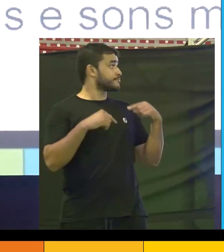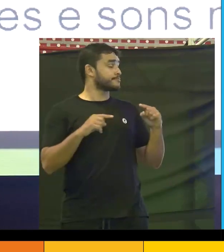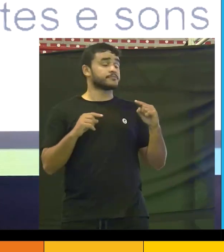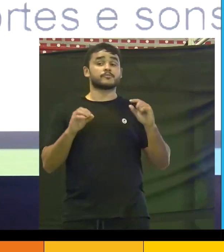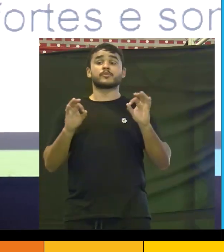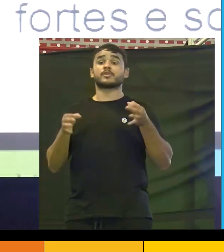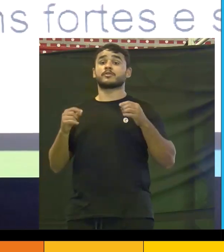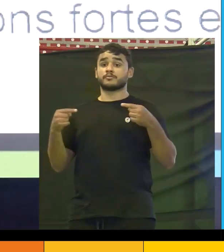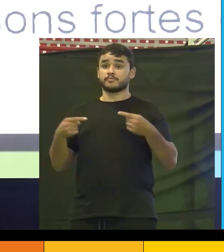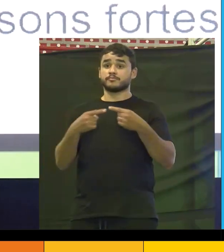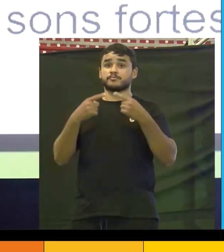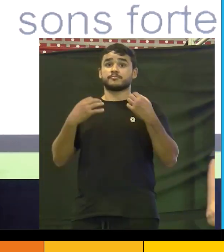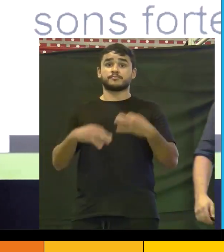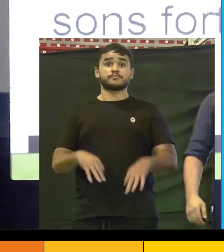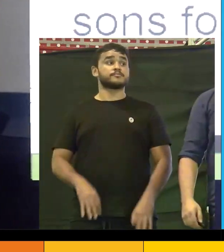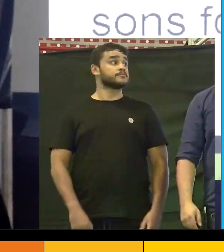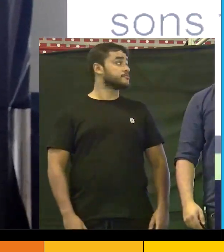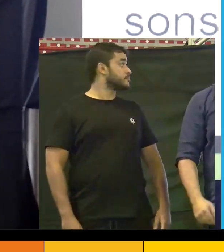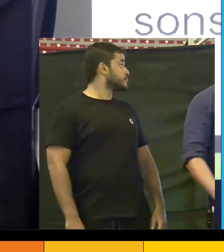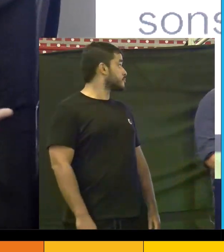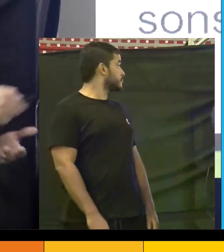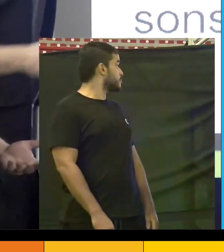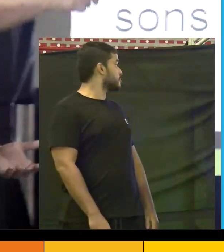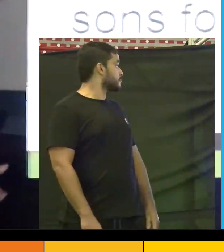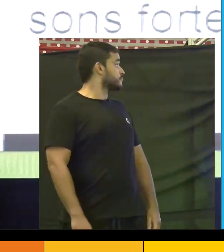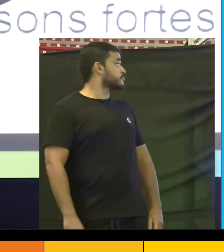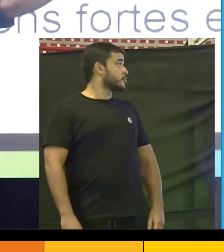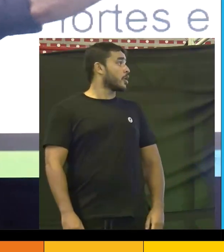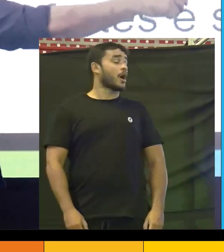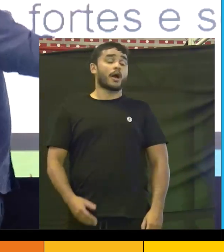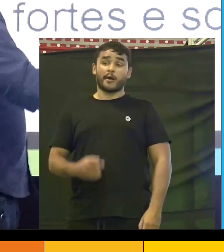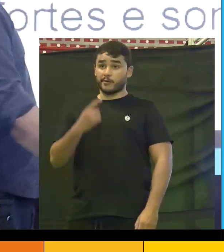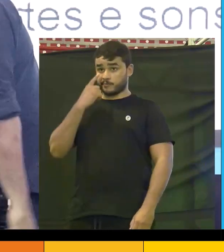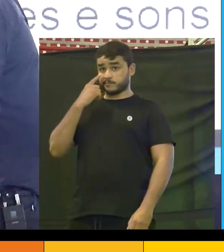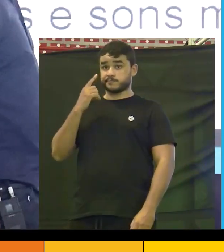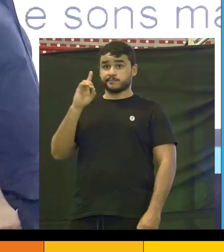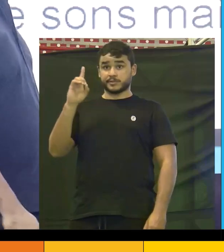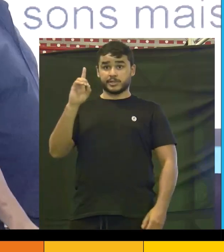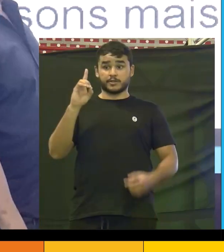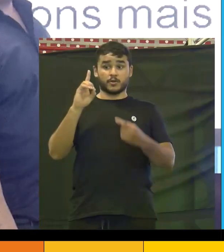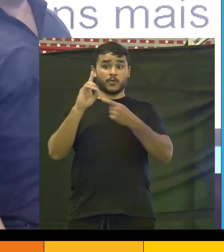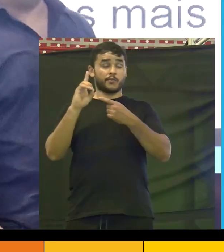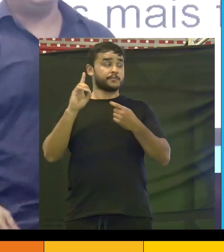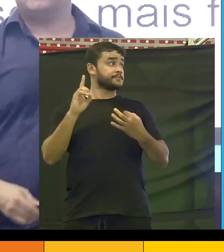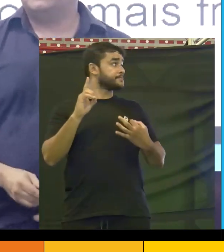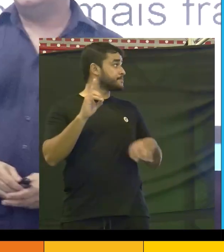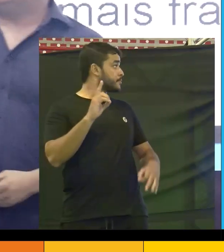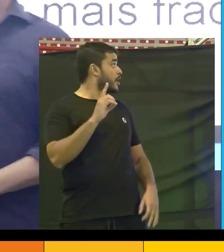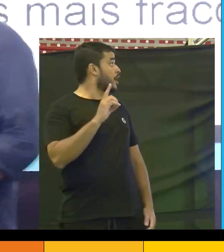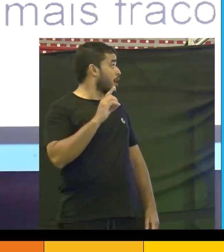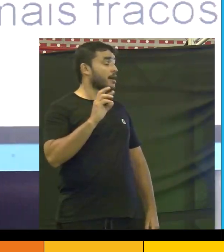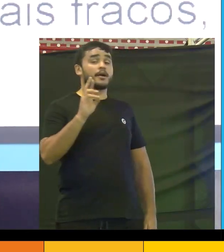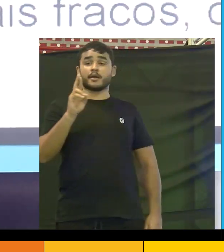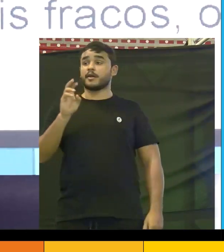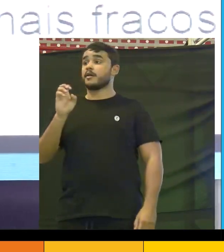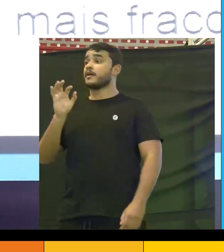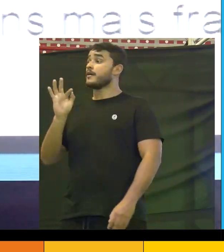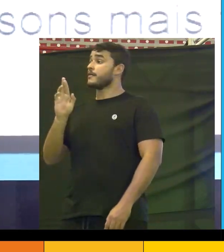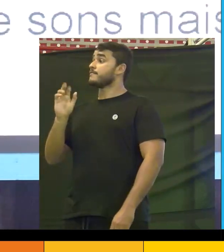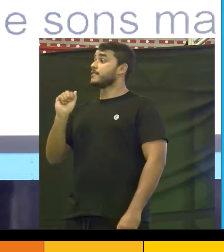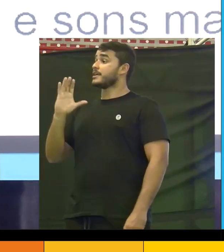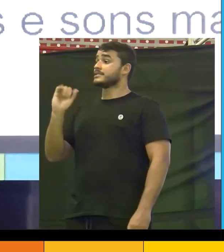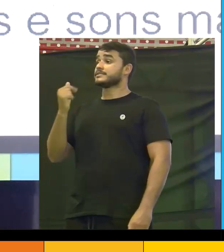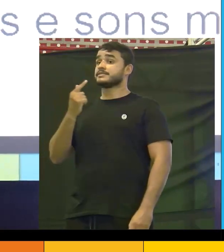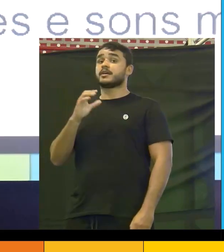quê? A refração. Professor, isso aqui é um exemplo de refração? É. Quando